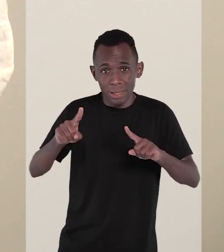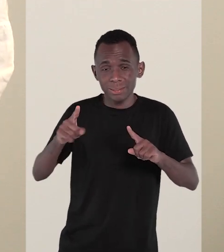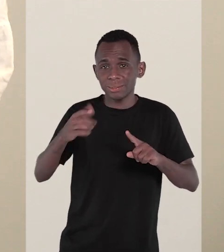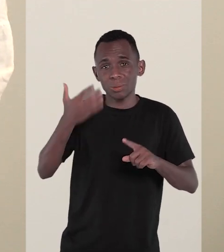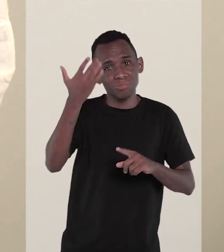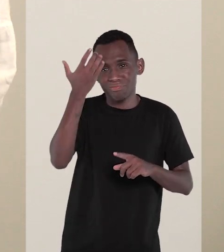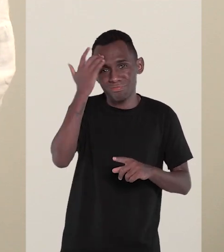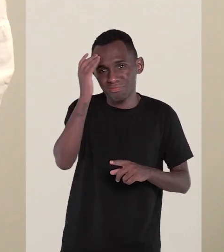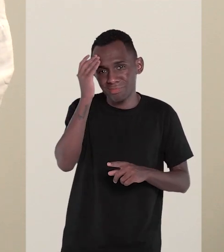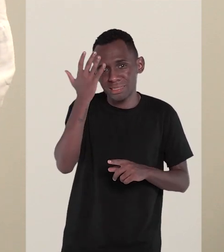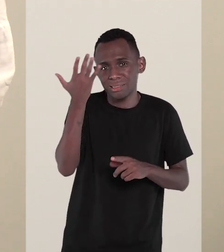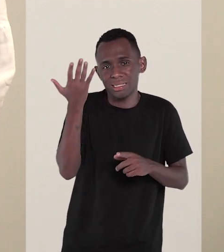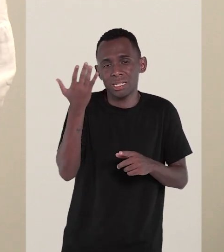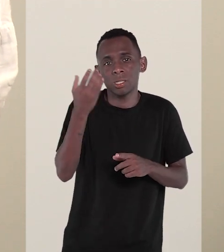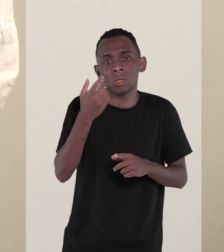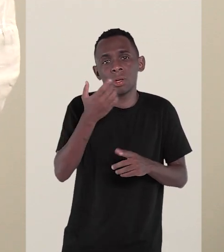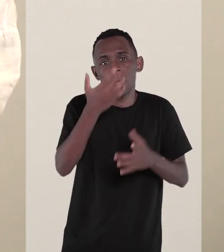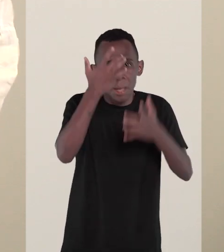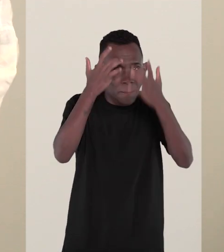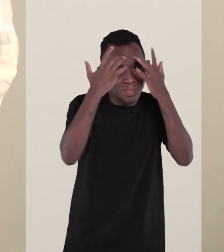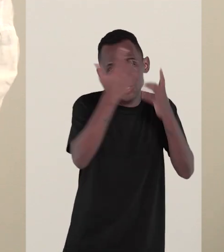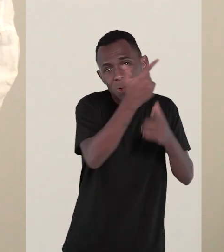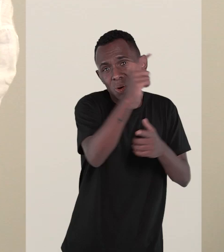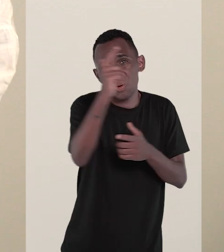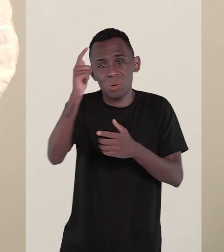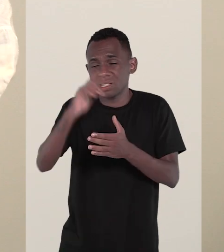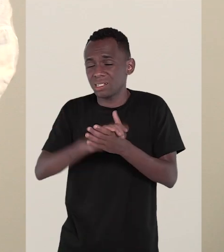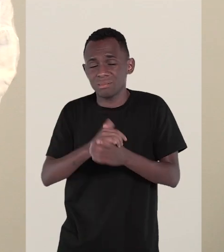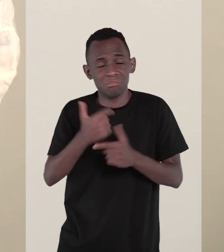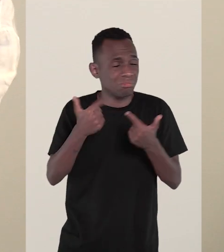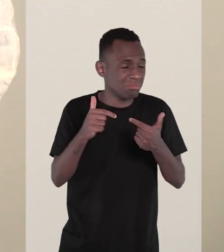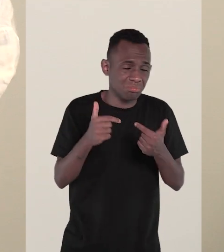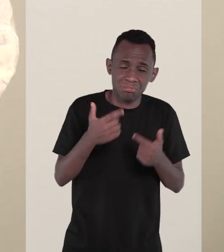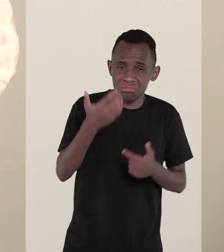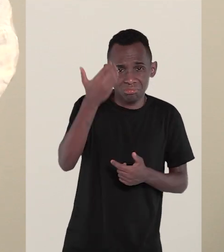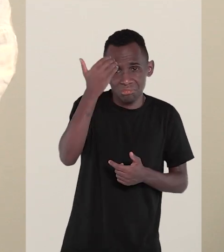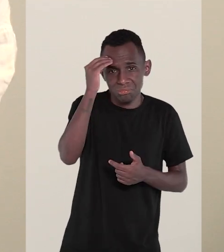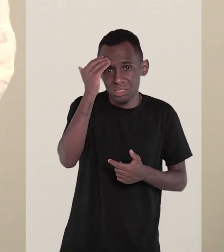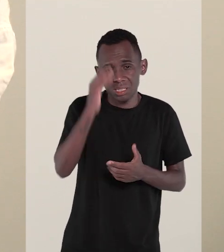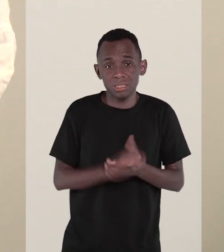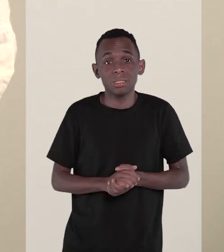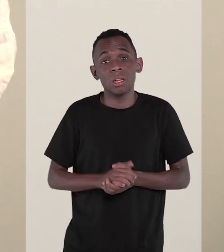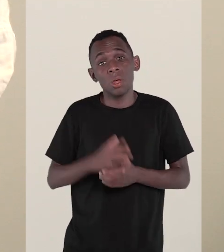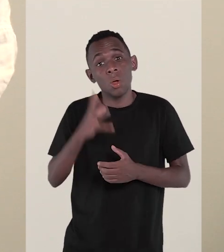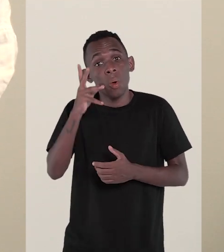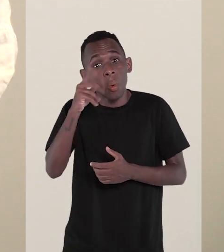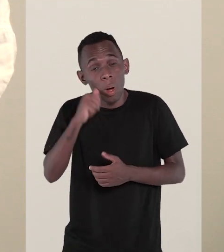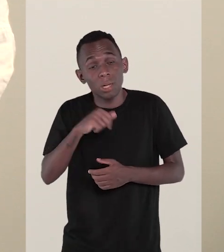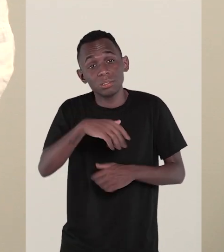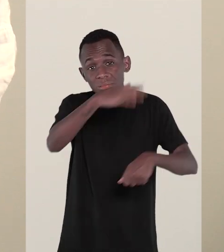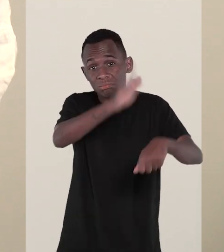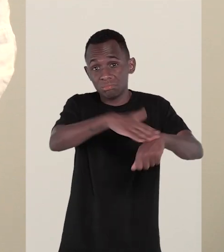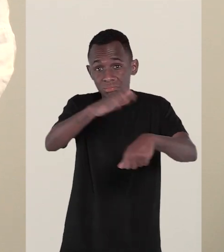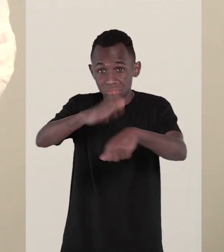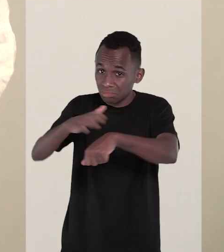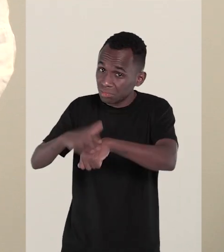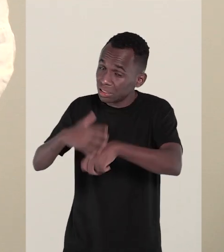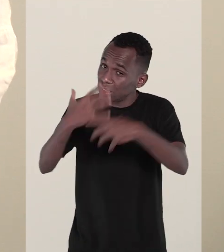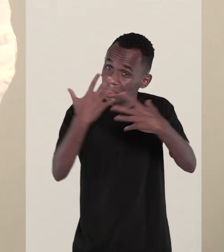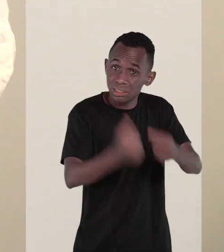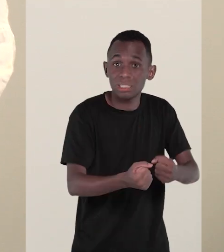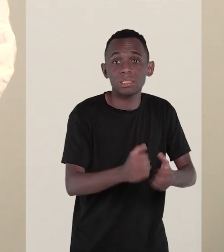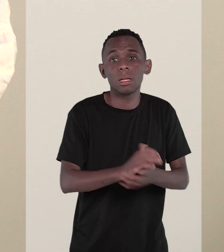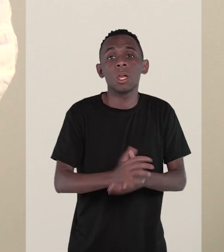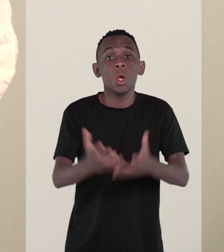realmente, eu não entendo o que acontece com a cabeça dessas pessoas. Tem as suas histórias aí gritando, e eu acho que elas vão ter que dar conta disso em algum momento.